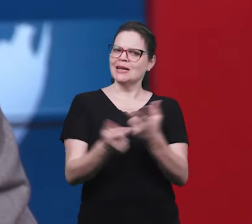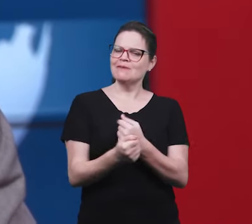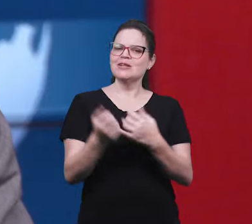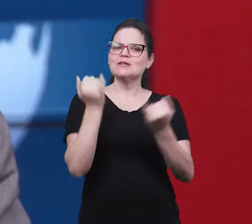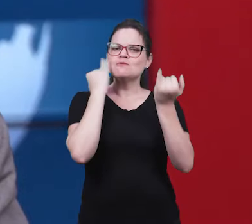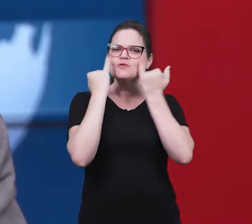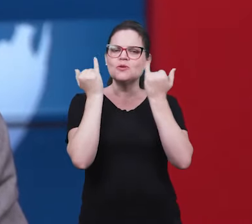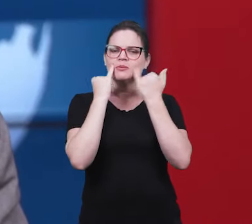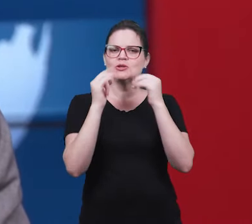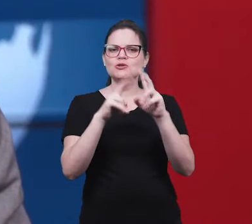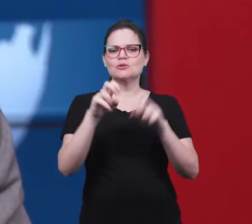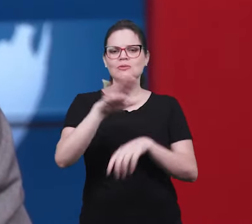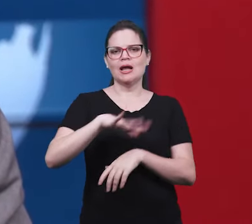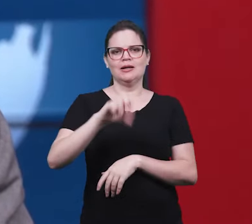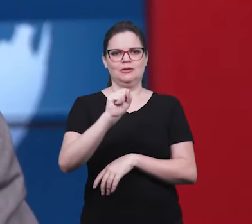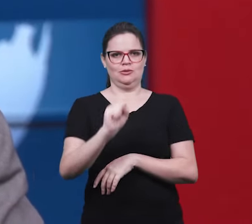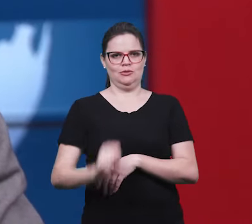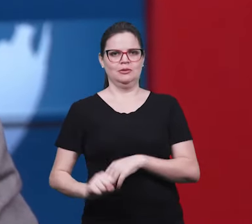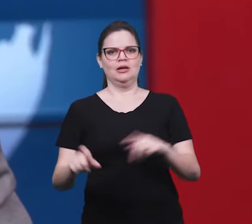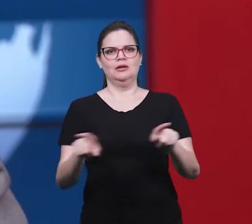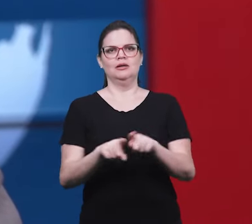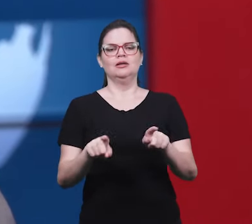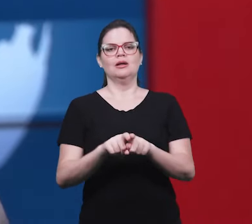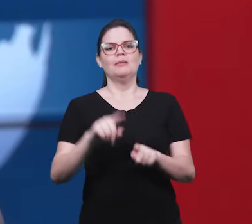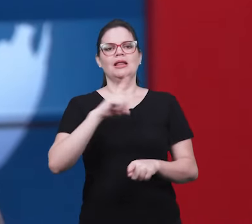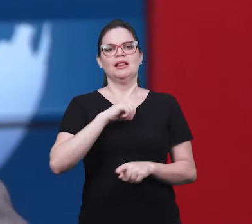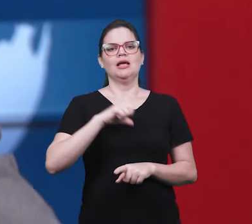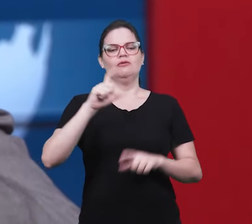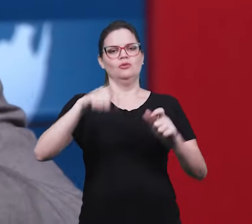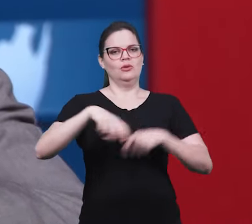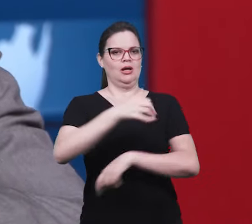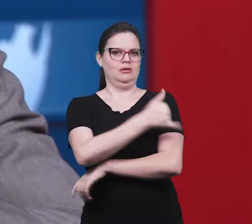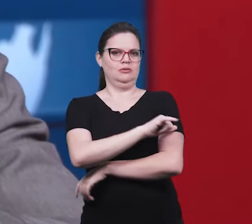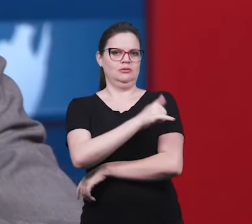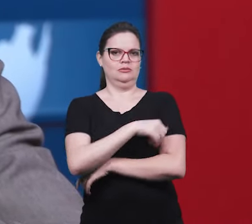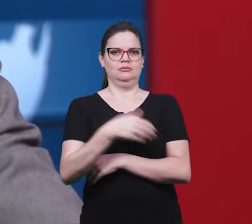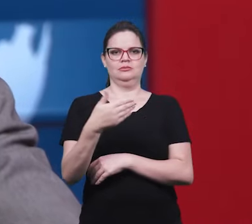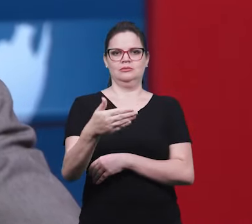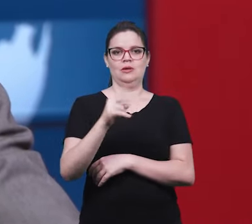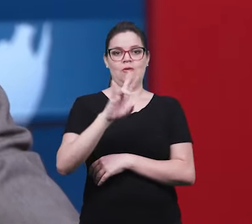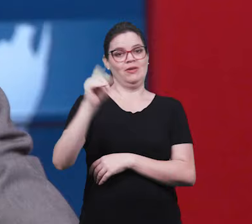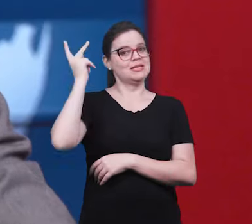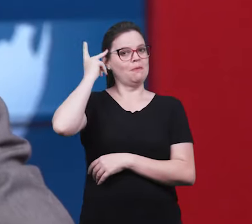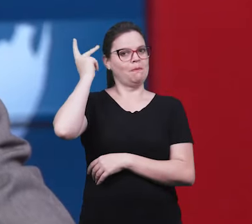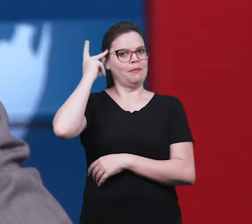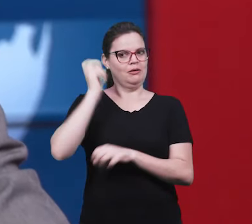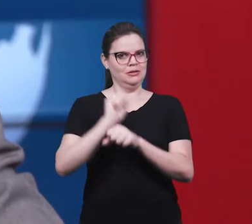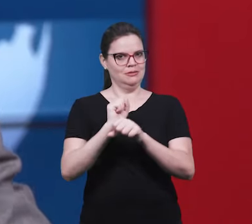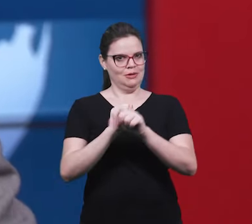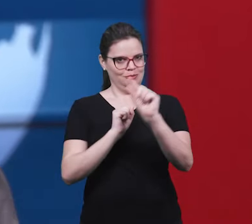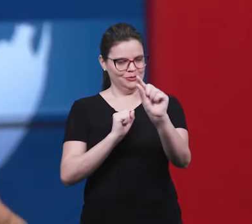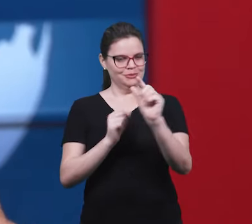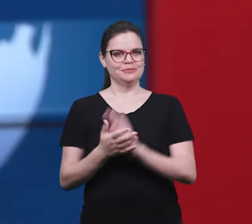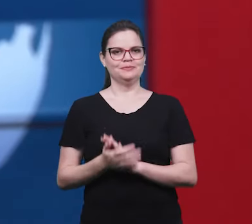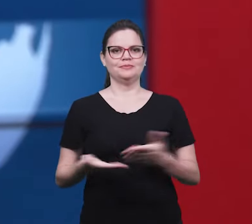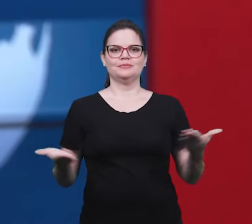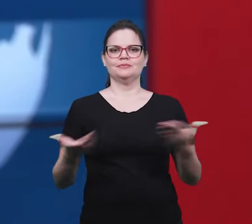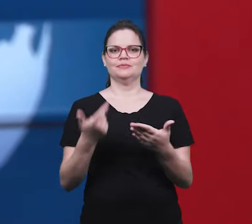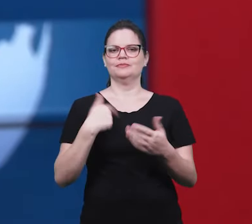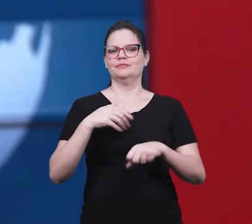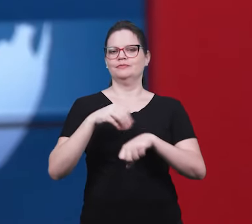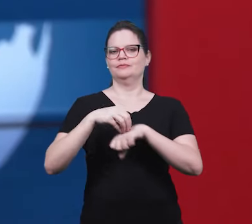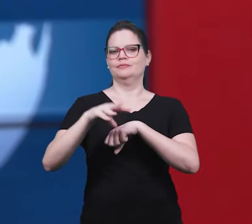Notícias aqui olha sobre a região sudeste falando sobre o Rio de Janeiro né já já notícias de São Paulo segura aí mas agora eu quero